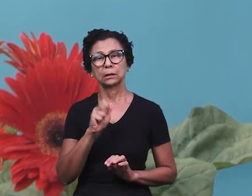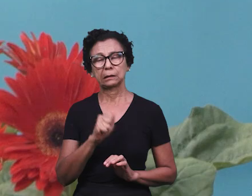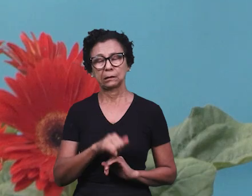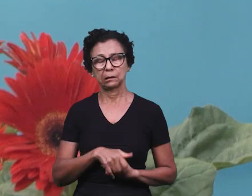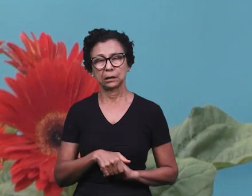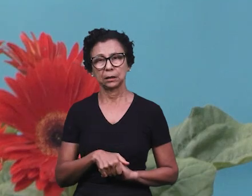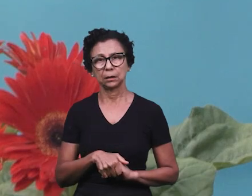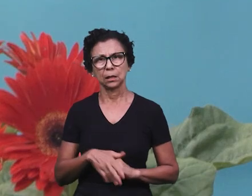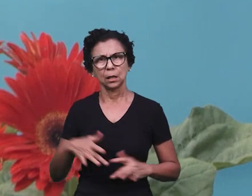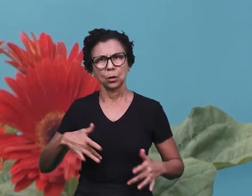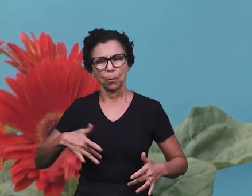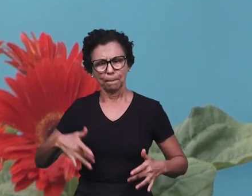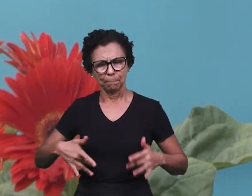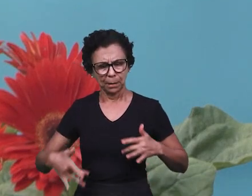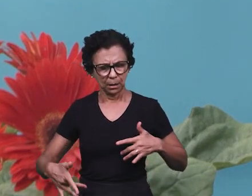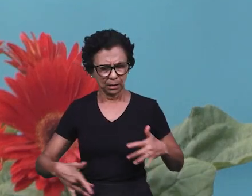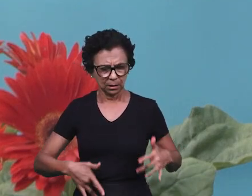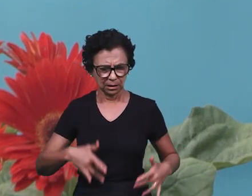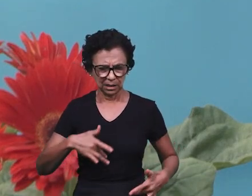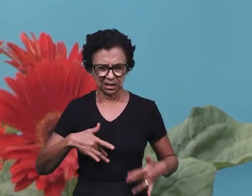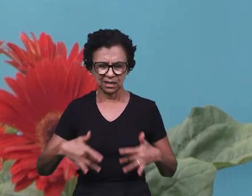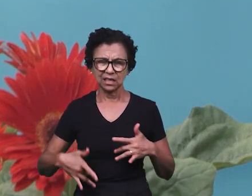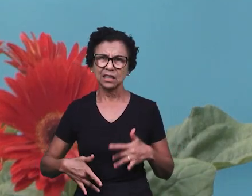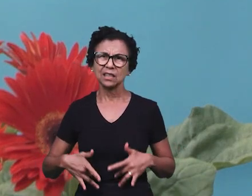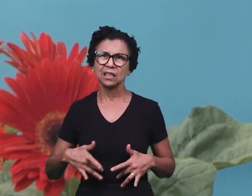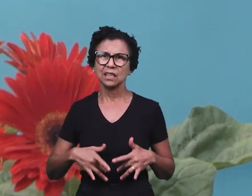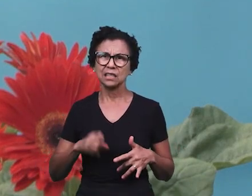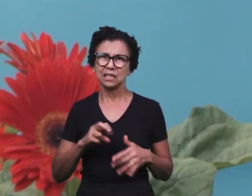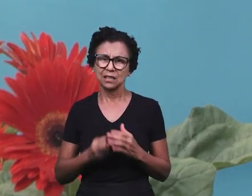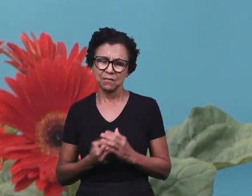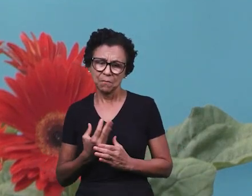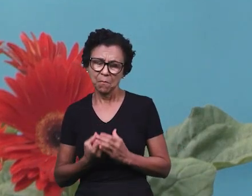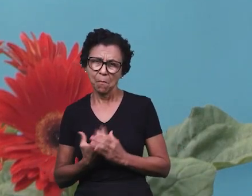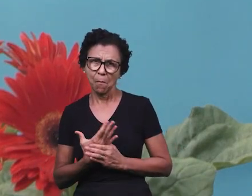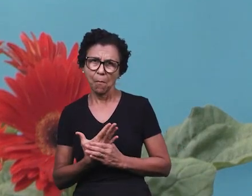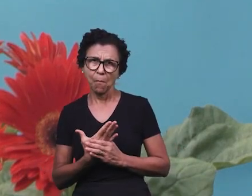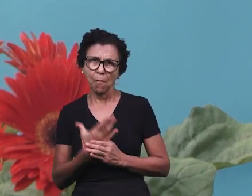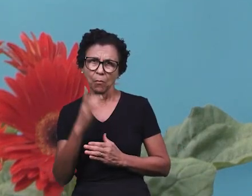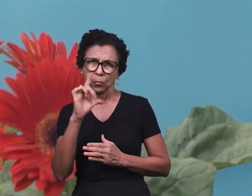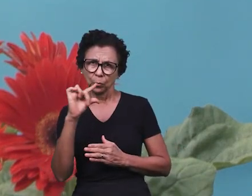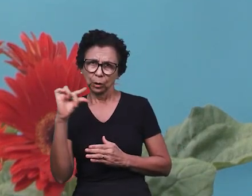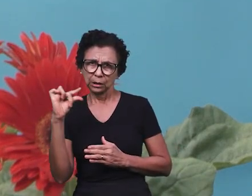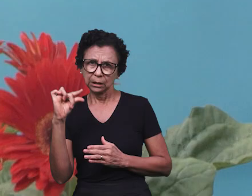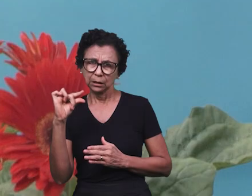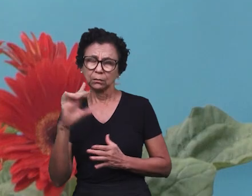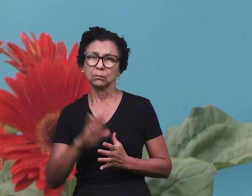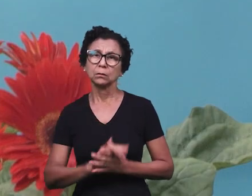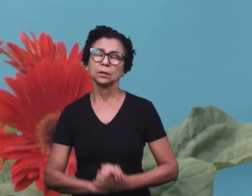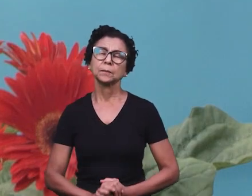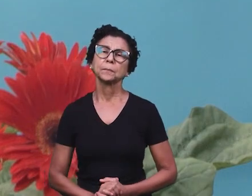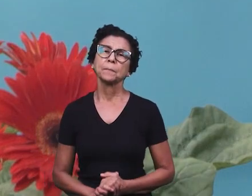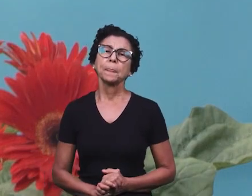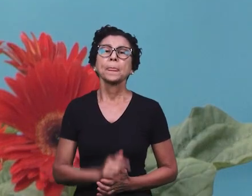estar funcionante, está produzindo ainda um pouco de insulina e nós podemos fazer os medicamentos de via oral.